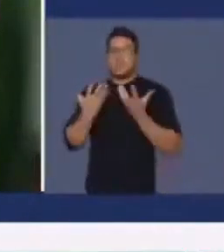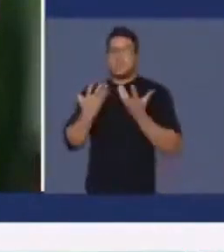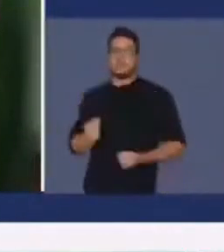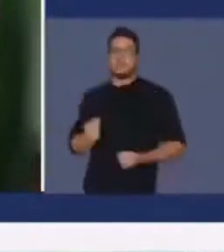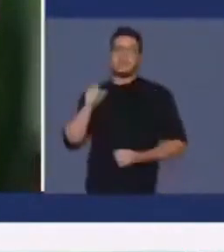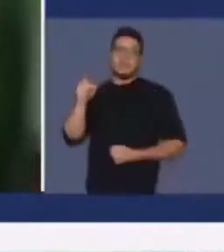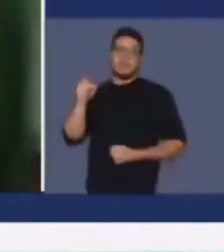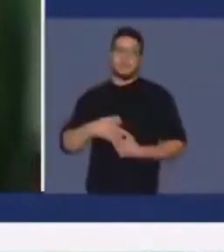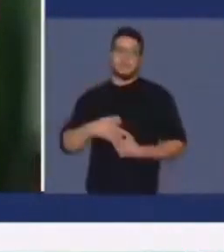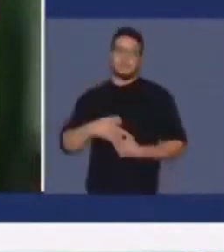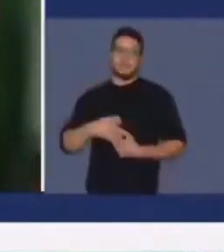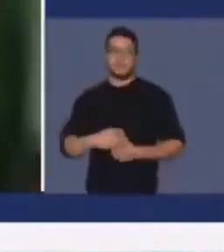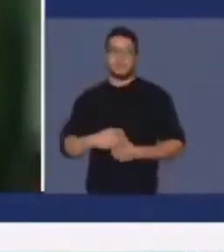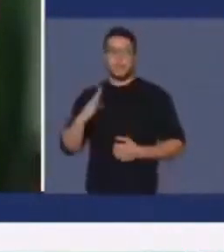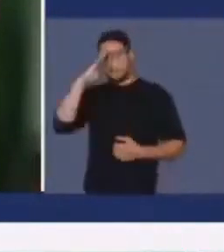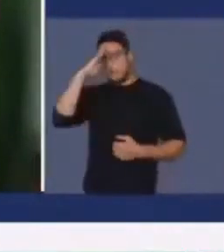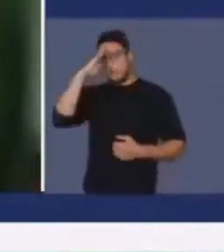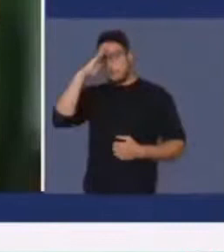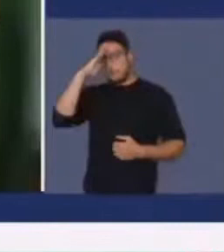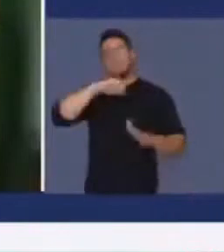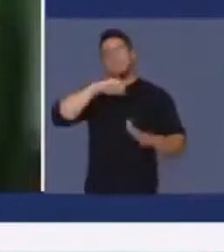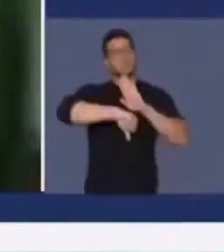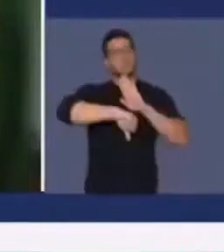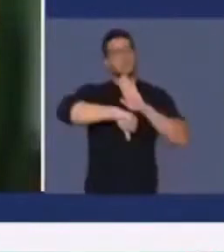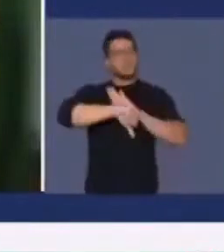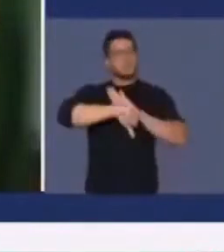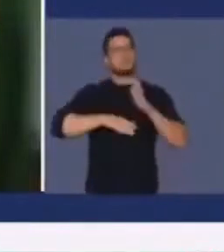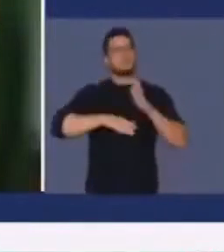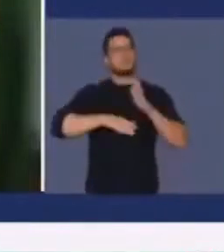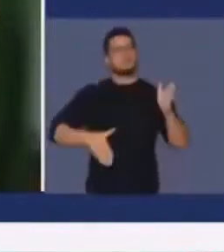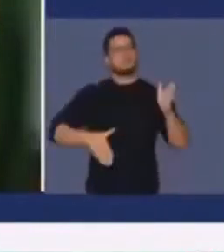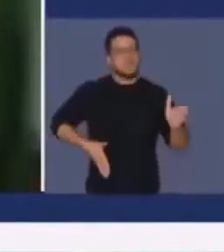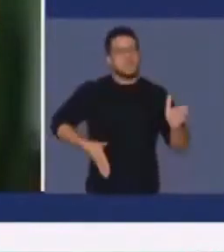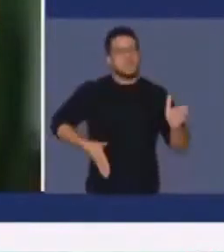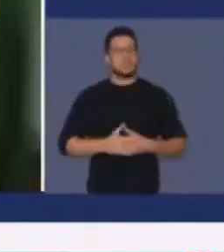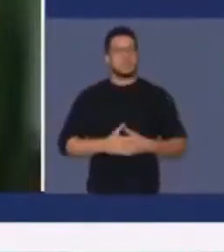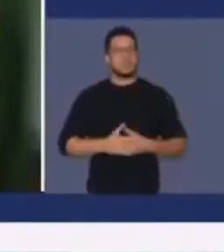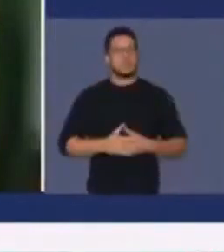criminoso, deve ser tratado como um criminoso, deve